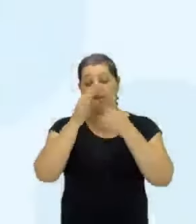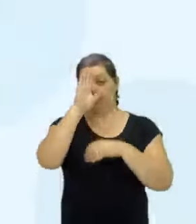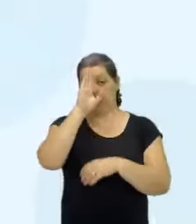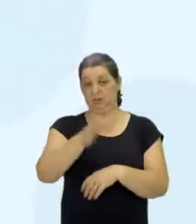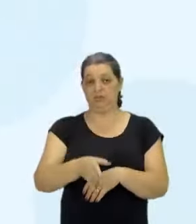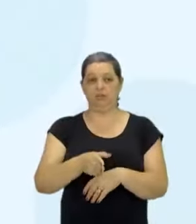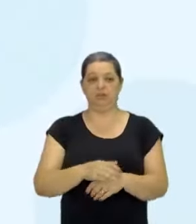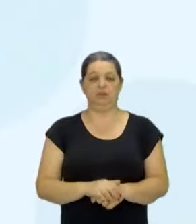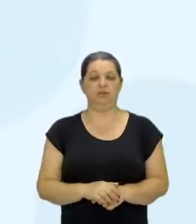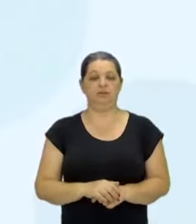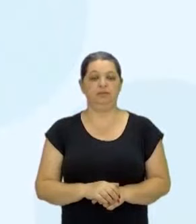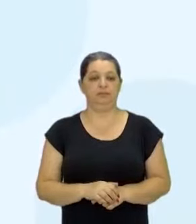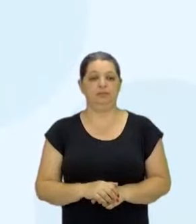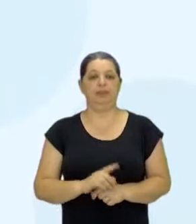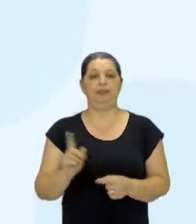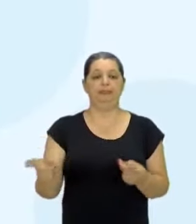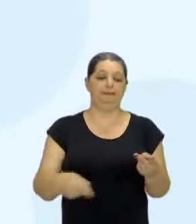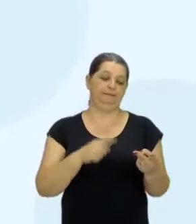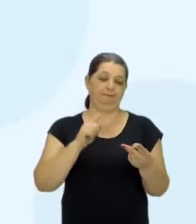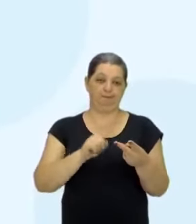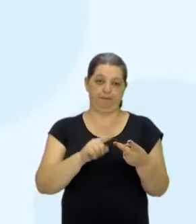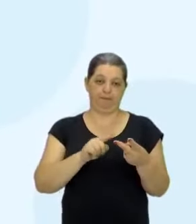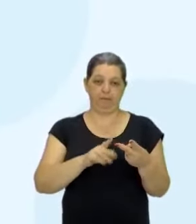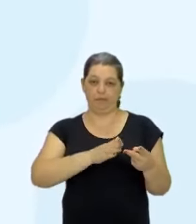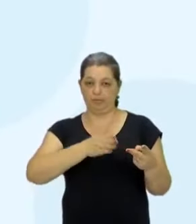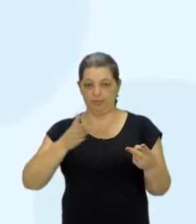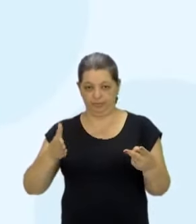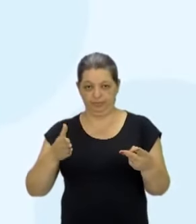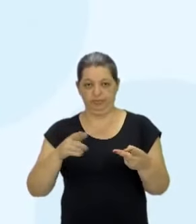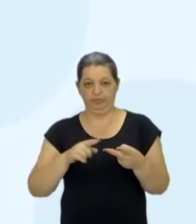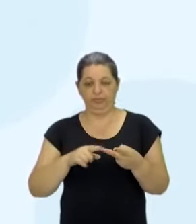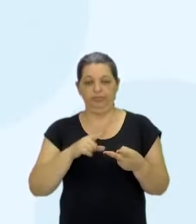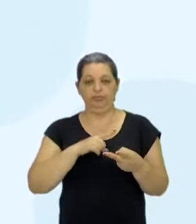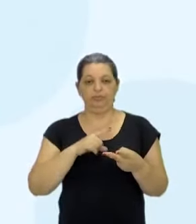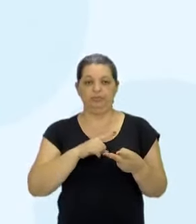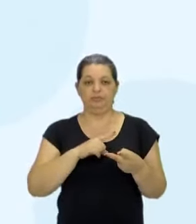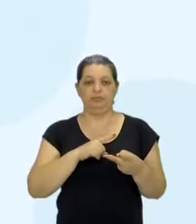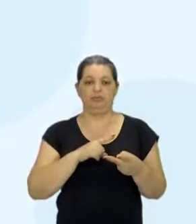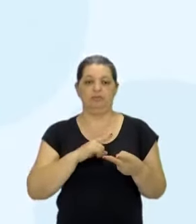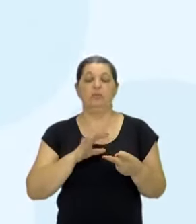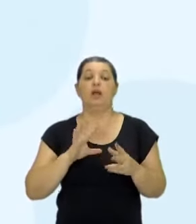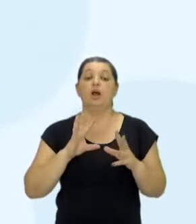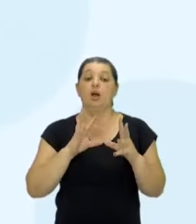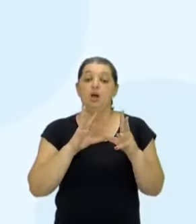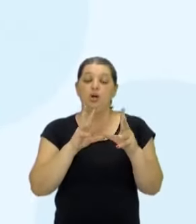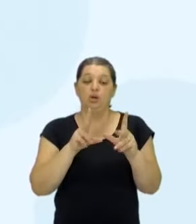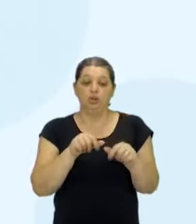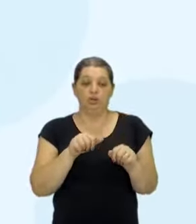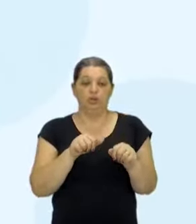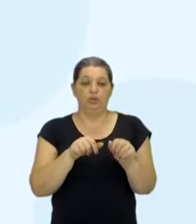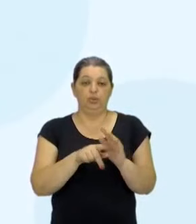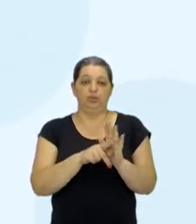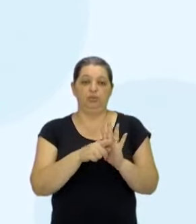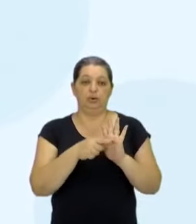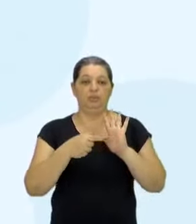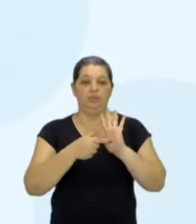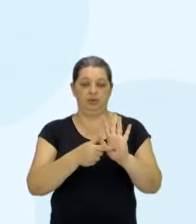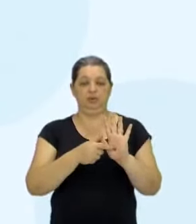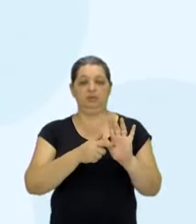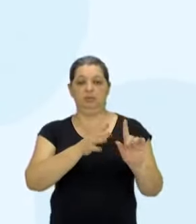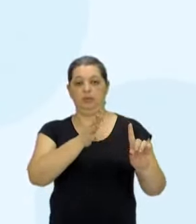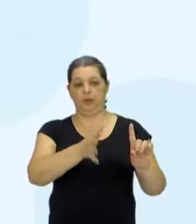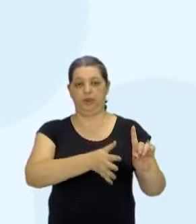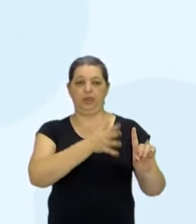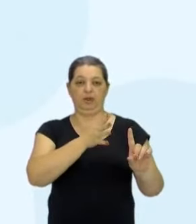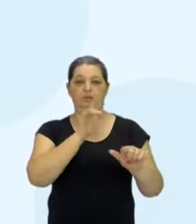data. Na segunda parte, a gente vai ter toda a parte de apresentação do